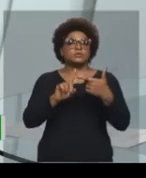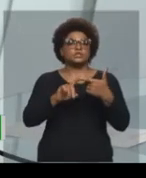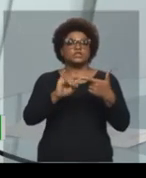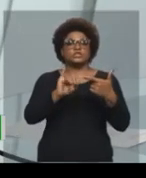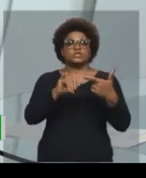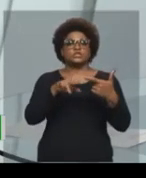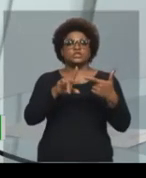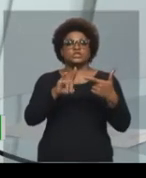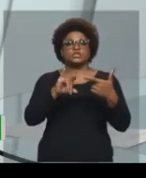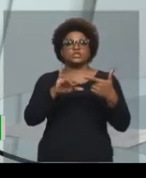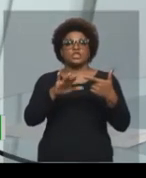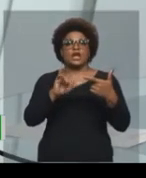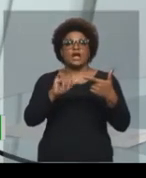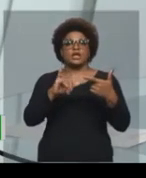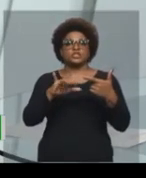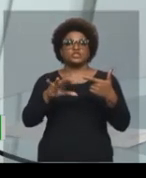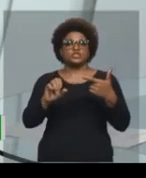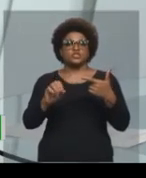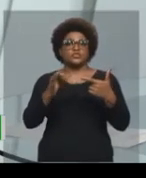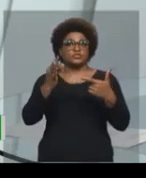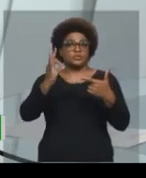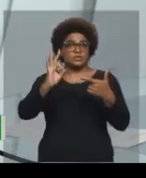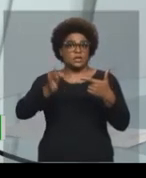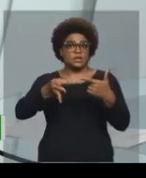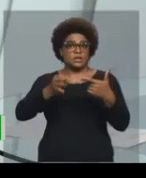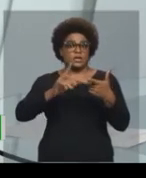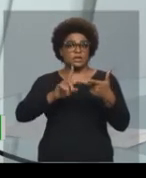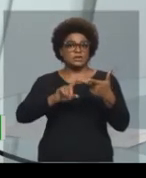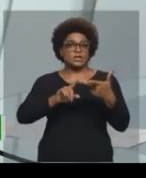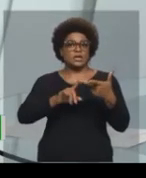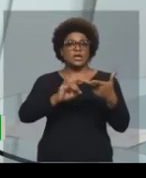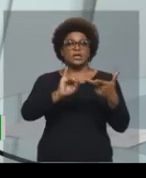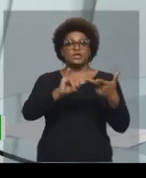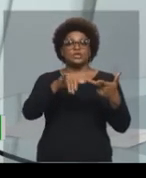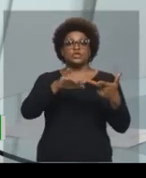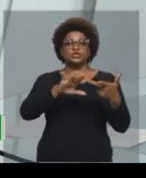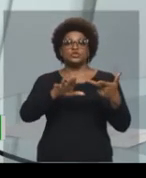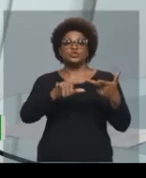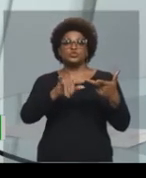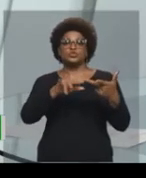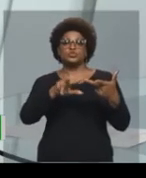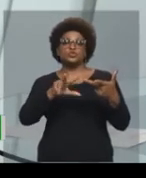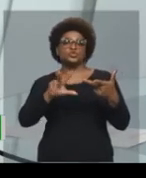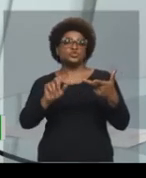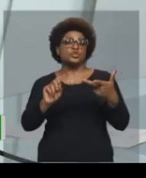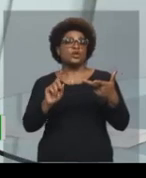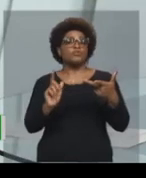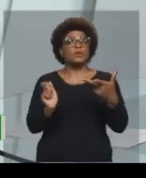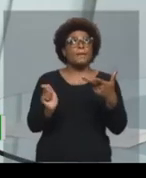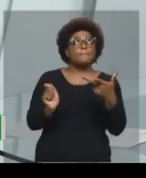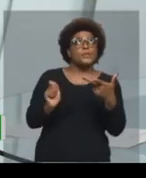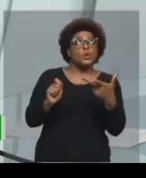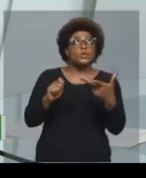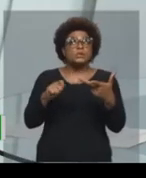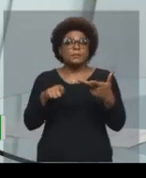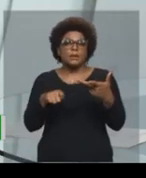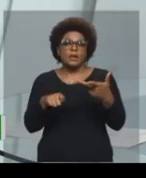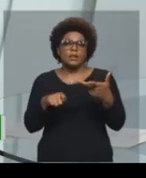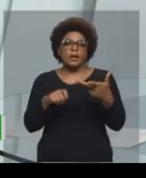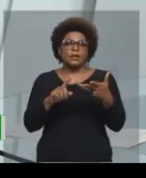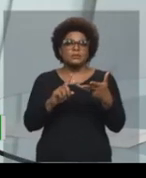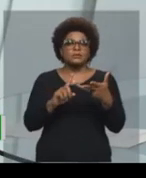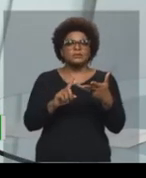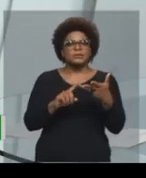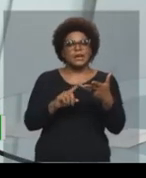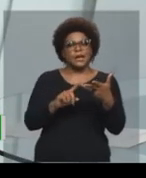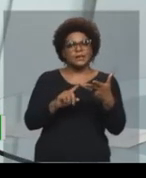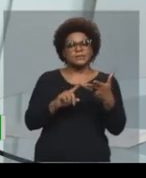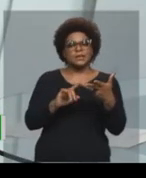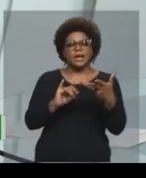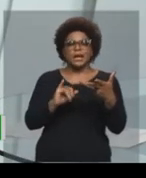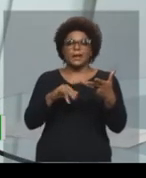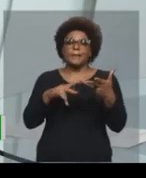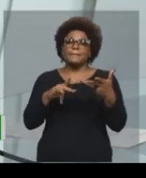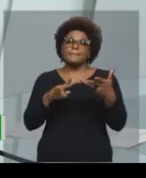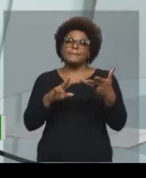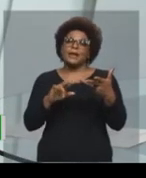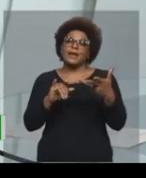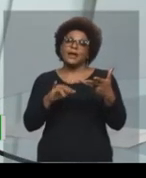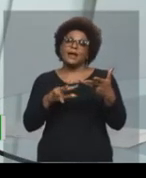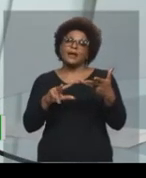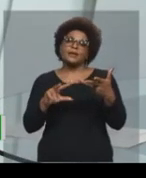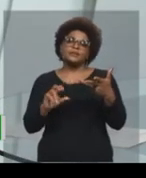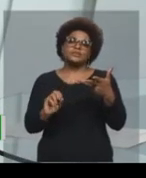modo subjuntivo, que é da possibilidade, da incerteza, e o modo imperativo, que são esses,